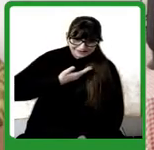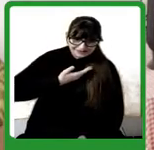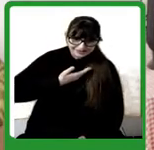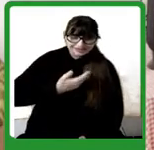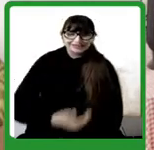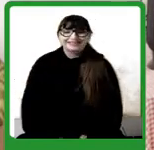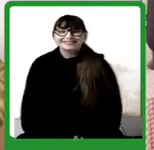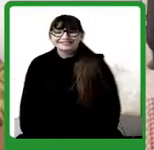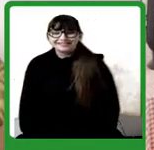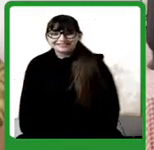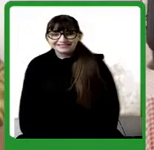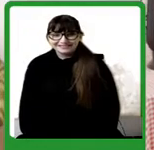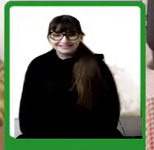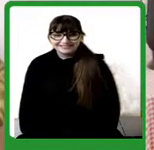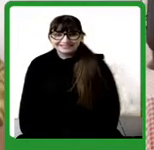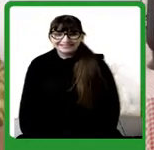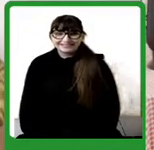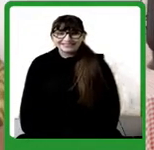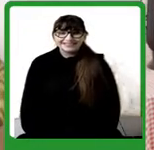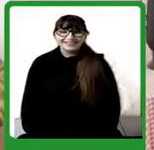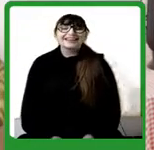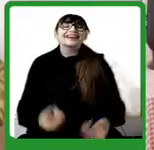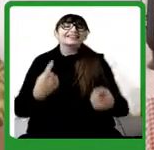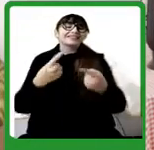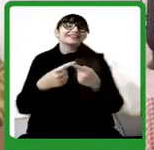Por que que tá vermelho? Ei.